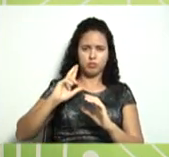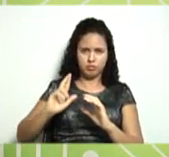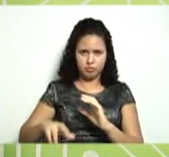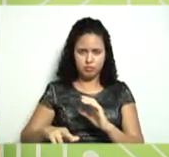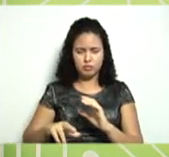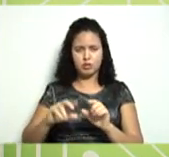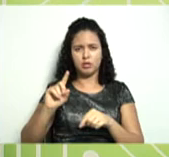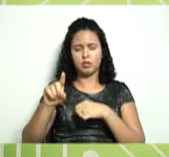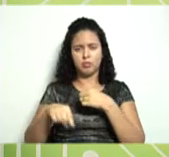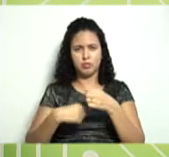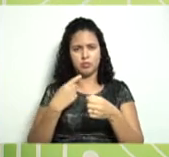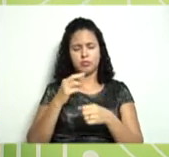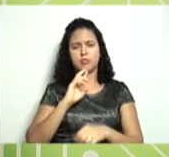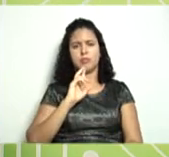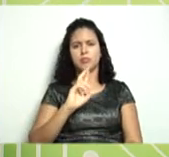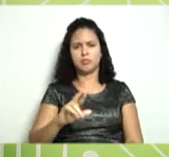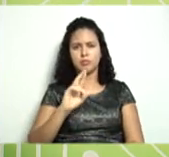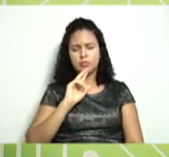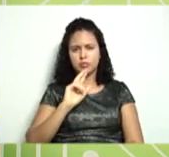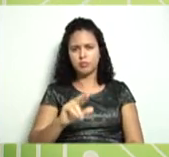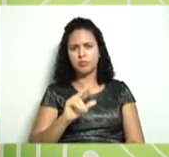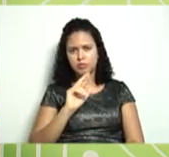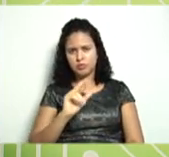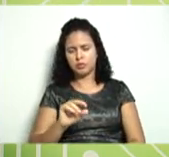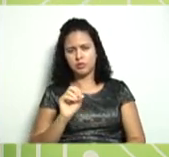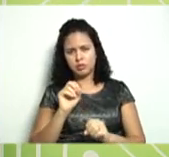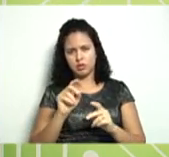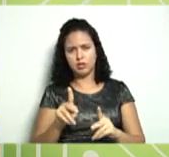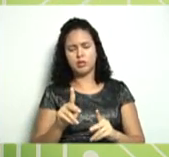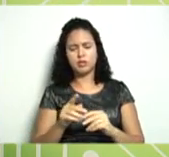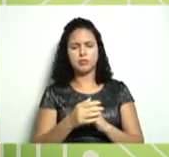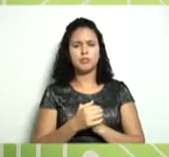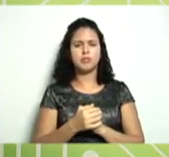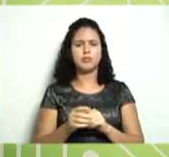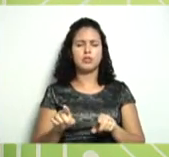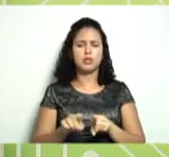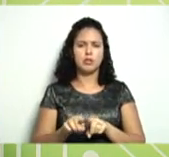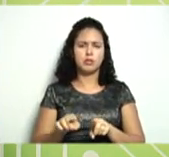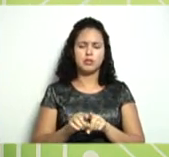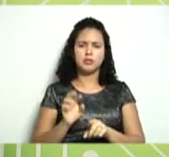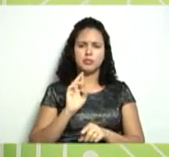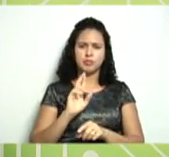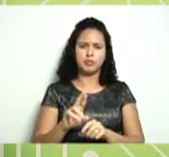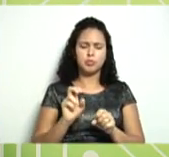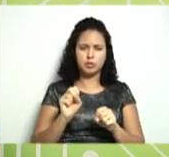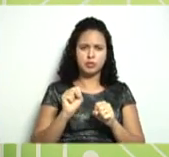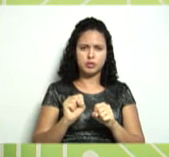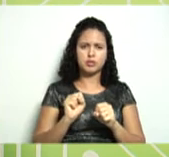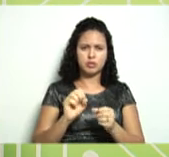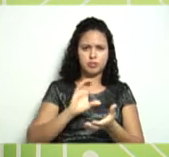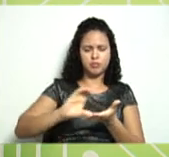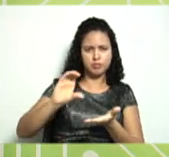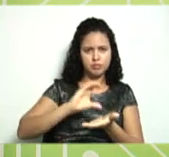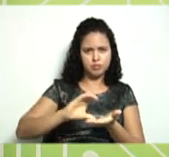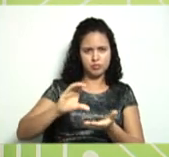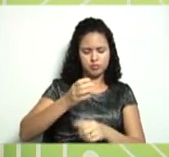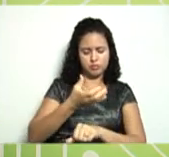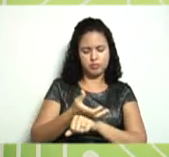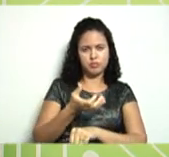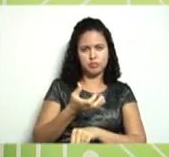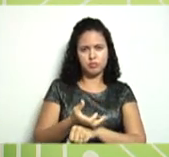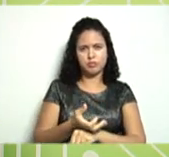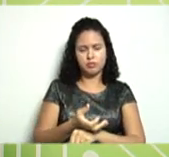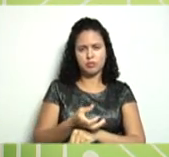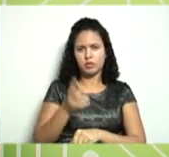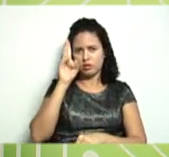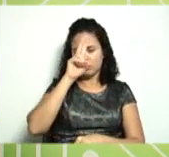encerre, a gente pode estar respondendo logo em seguida. Além das respostas, eles podem estar dando uma olhada no caderno da disciplina,